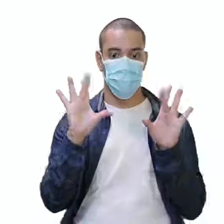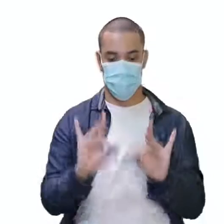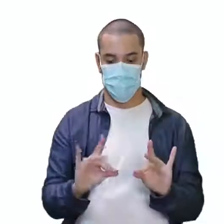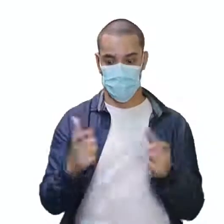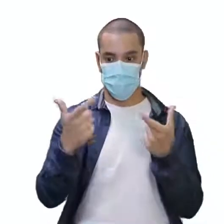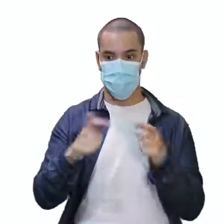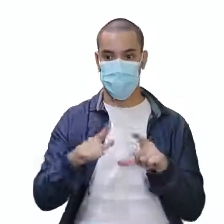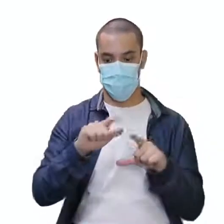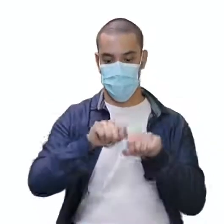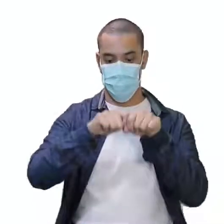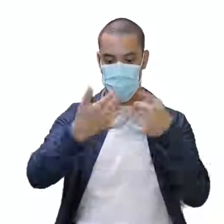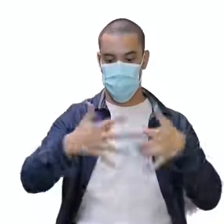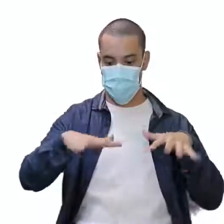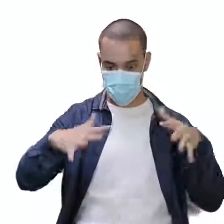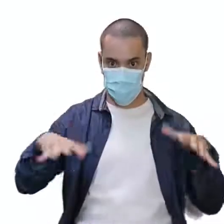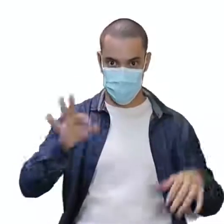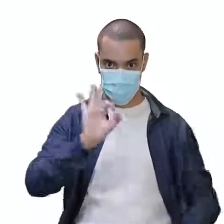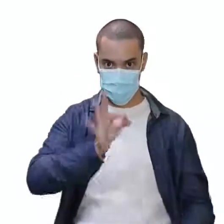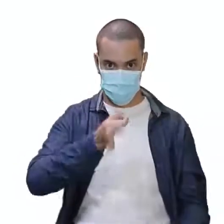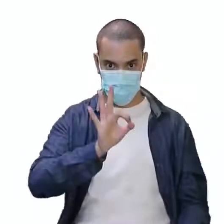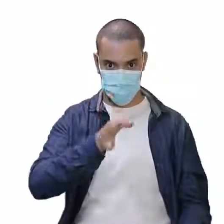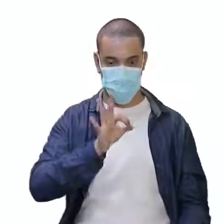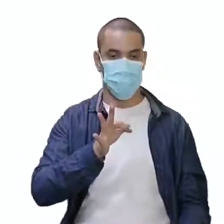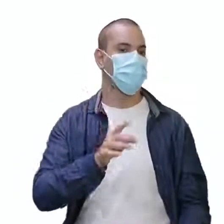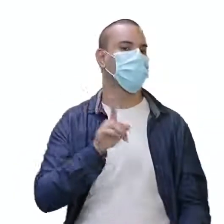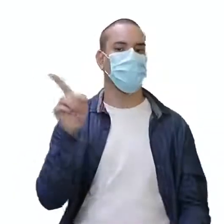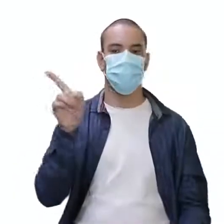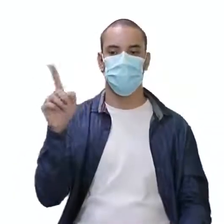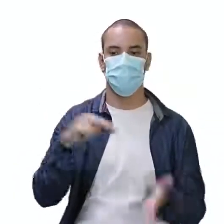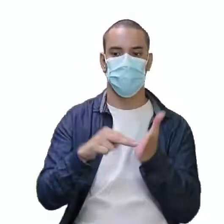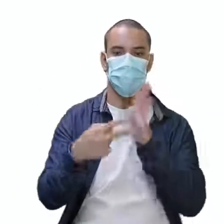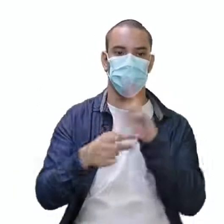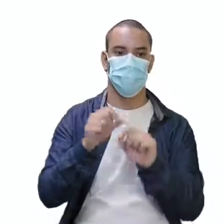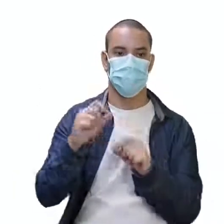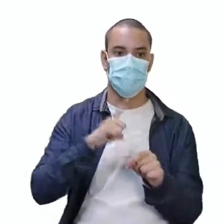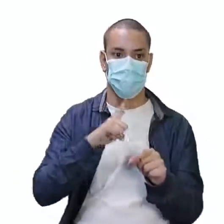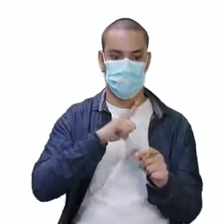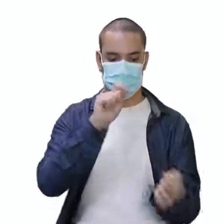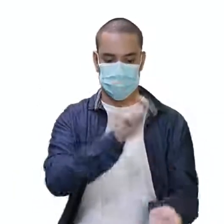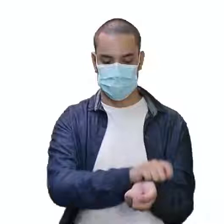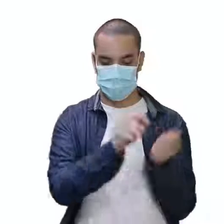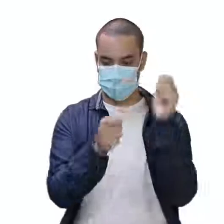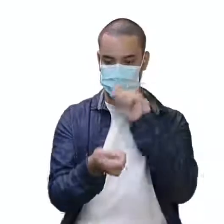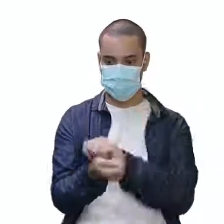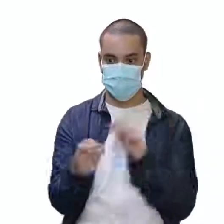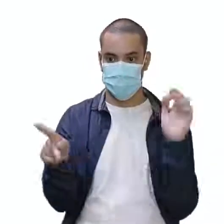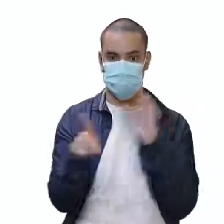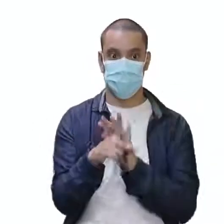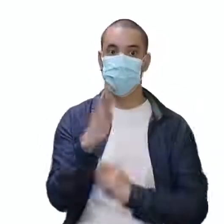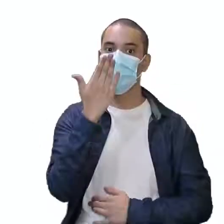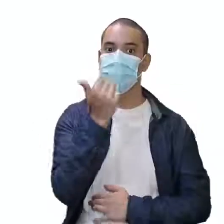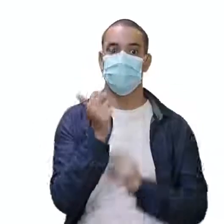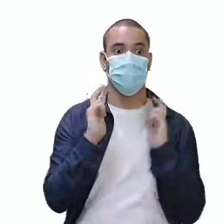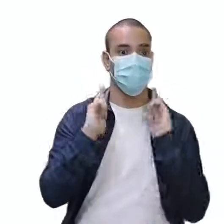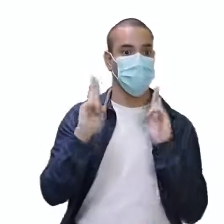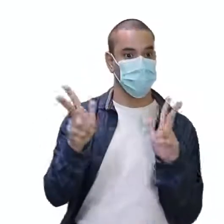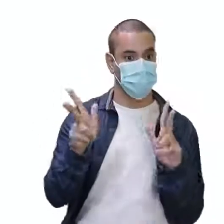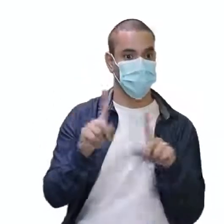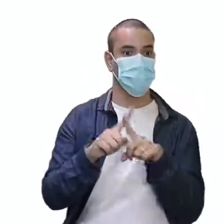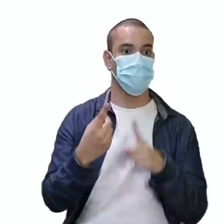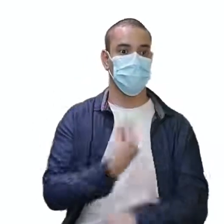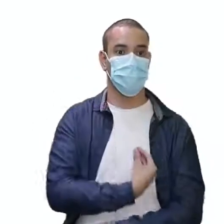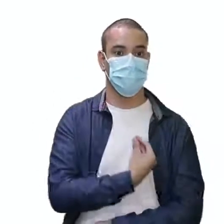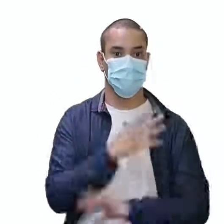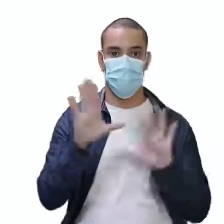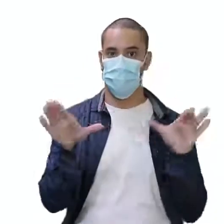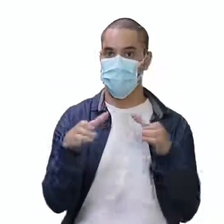no fundo do mar, tá certo? Esses organismos têm formas adaptativas de se alimentar diferente, mas eles